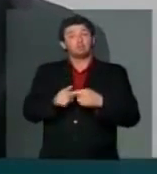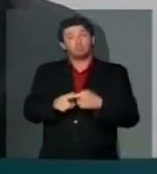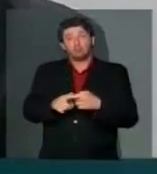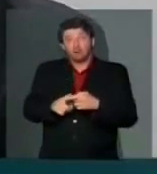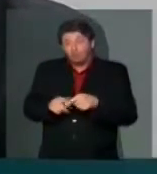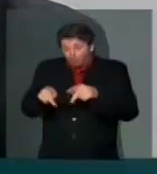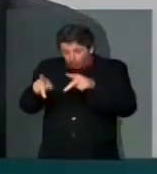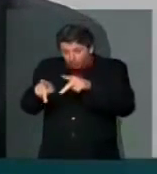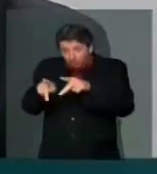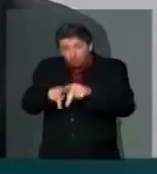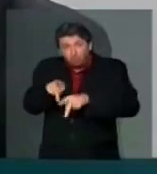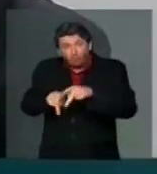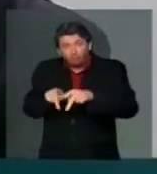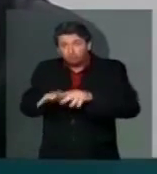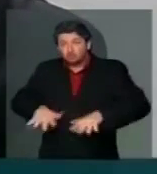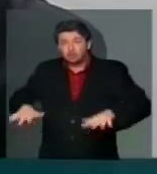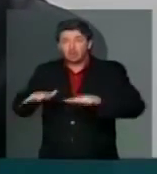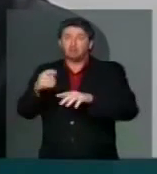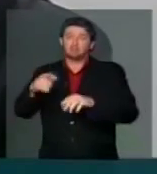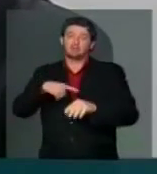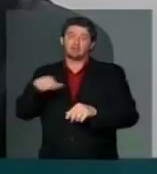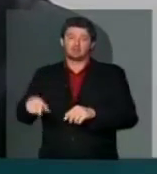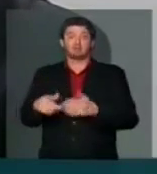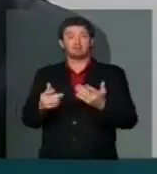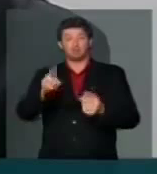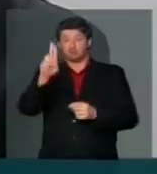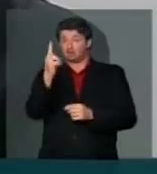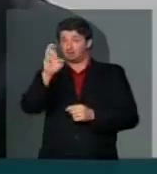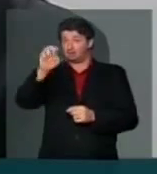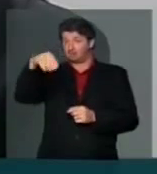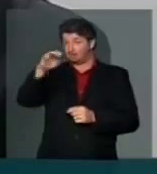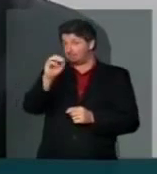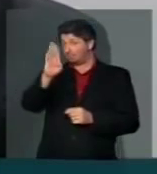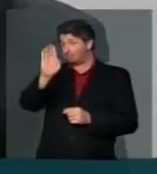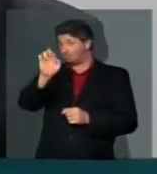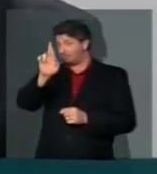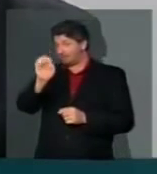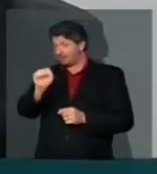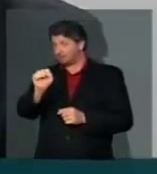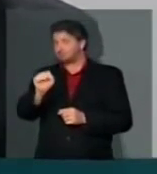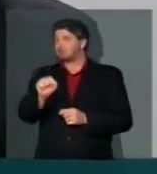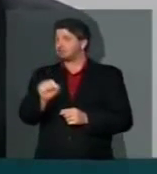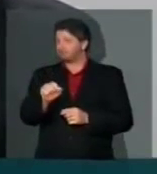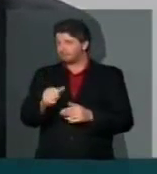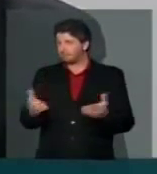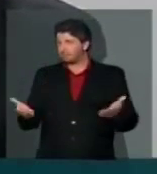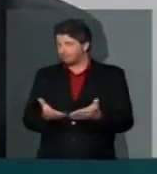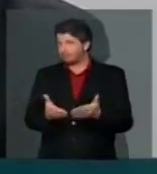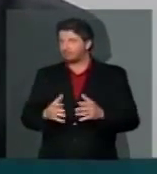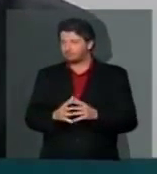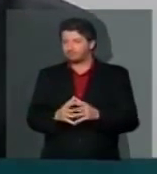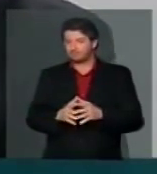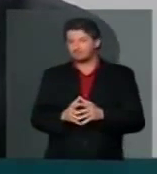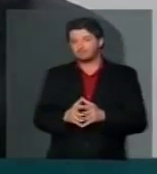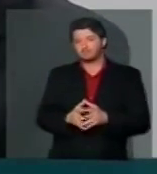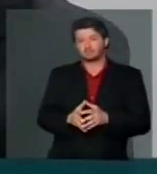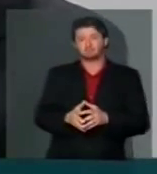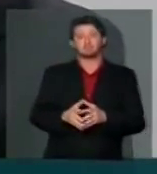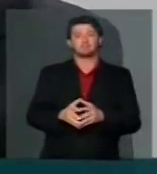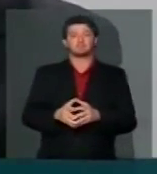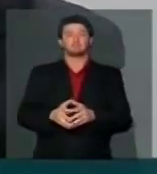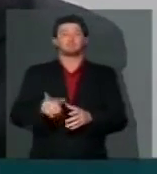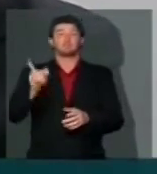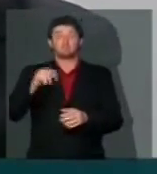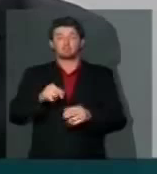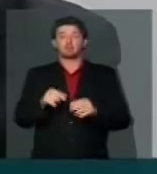população. Então, me parece que Hemobras é uma questão que hoje ela é objeto